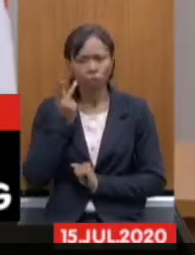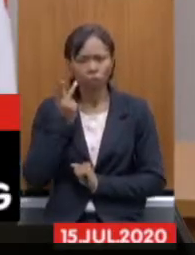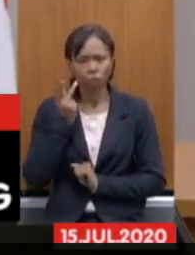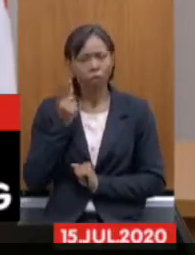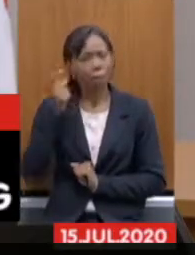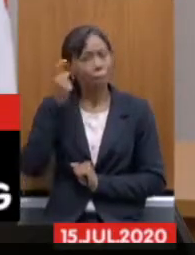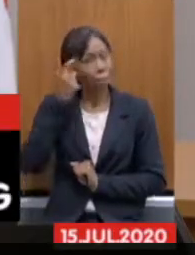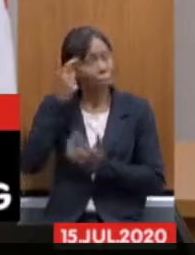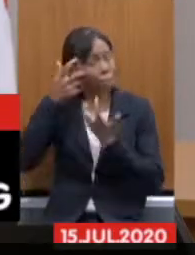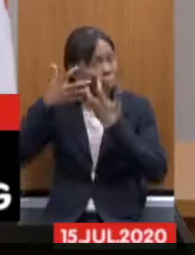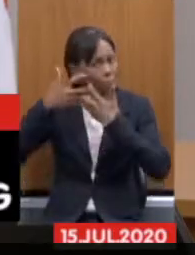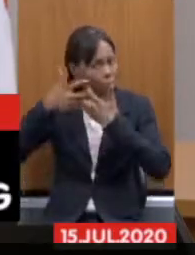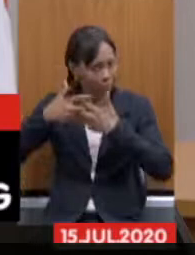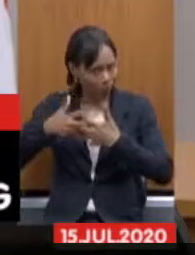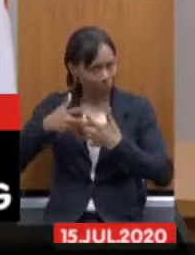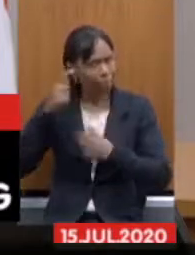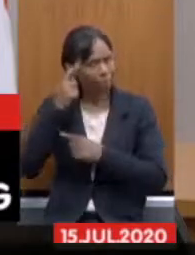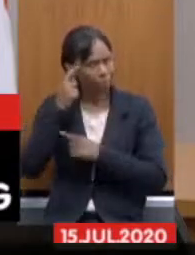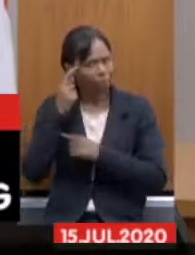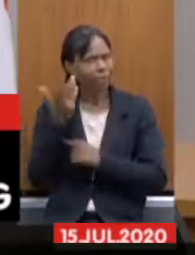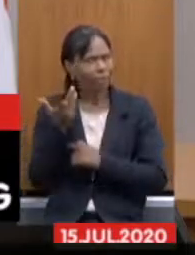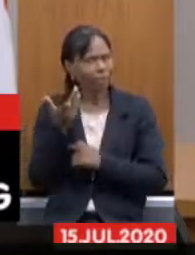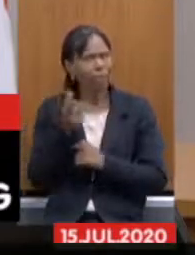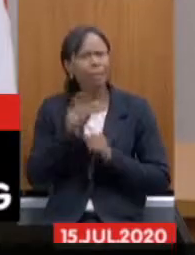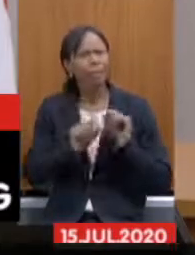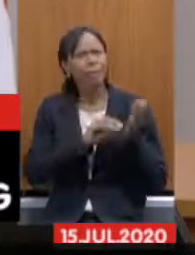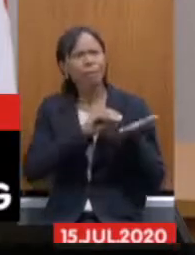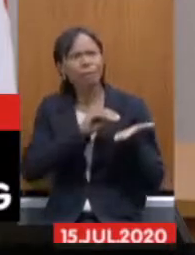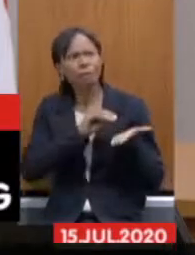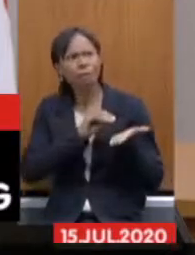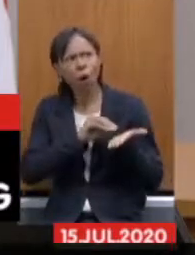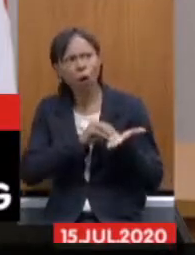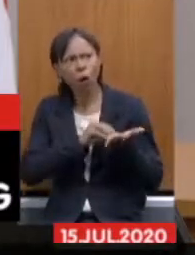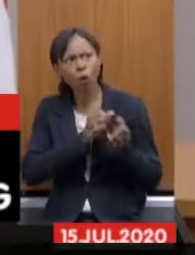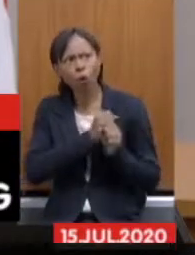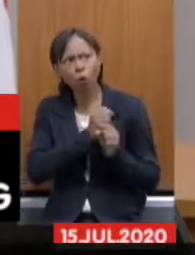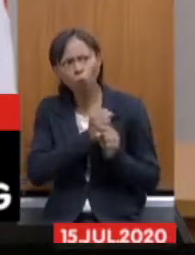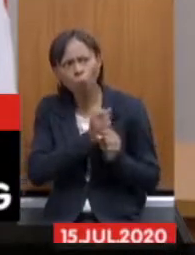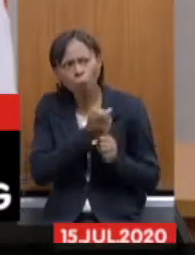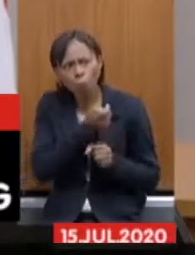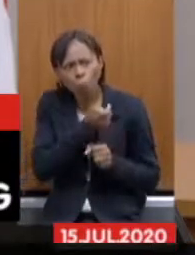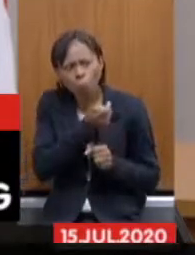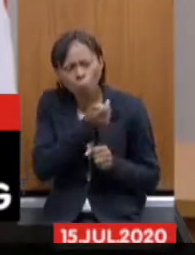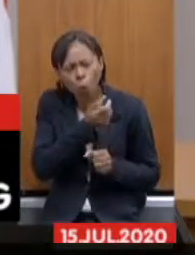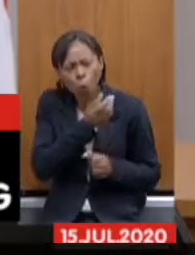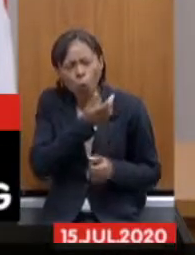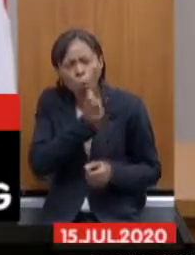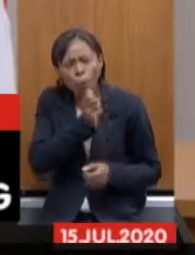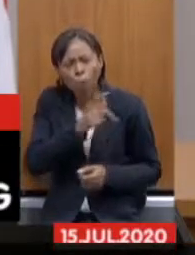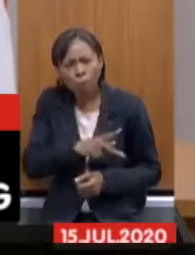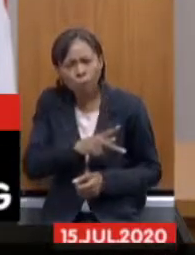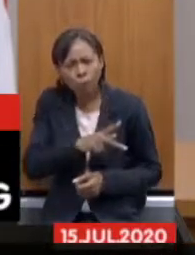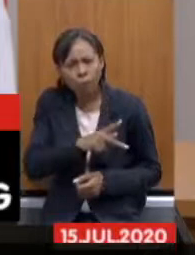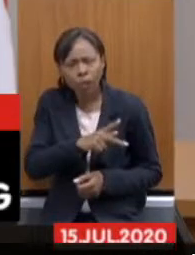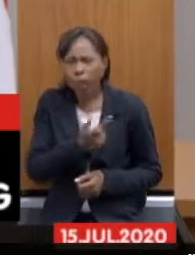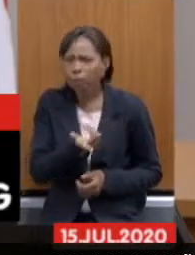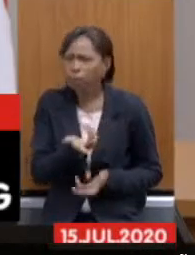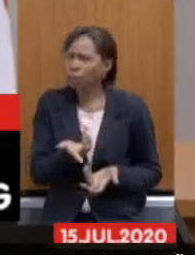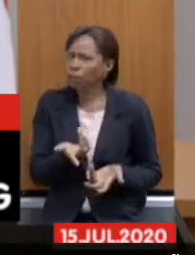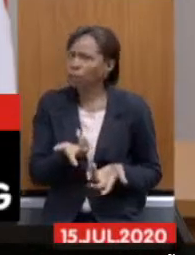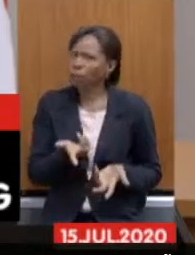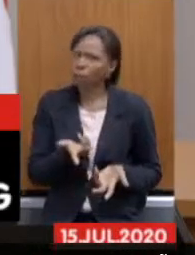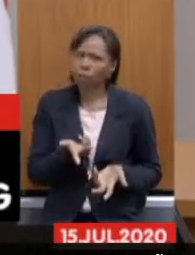pensem que quem tá faltando pouco tempo aposentar não merece